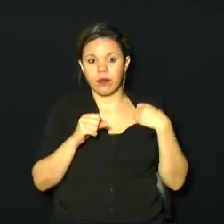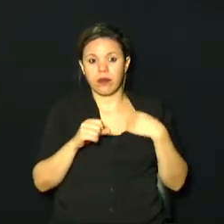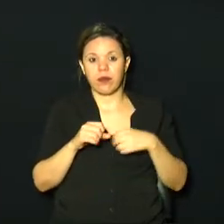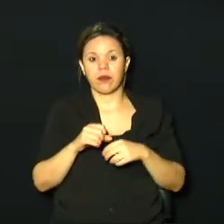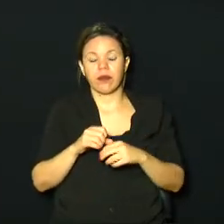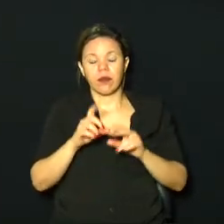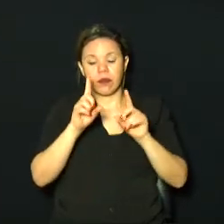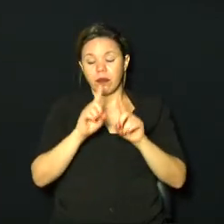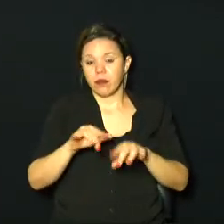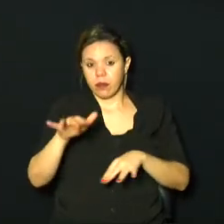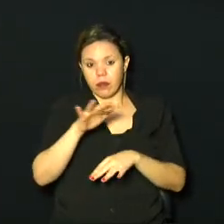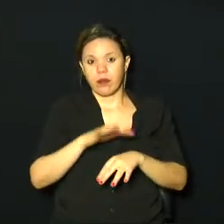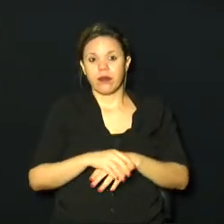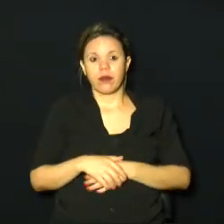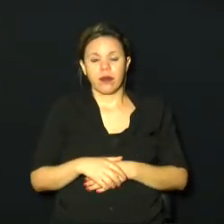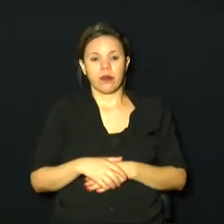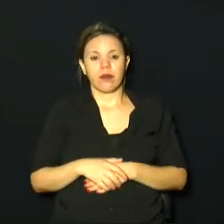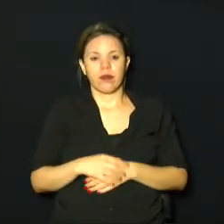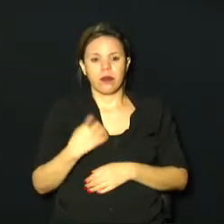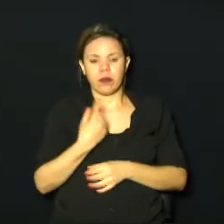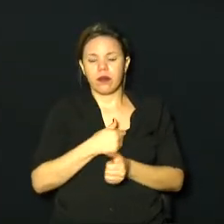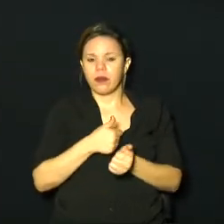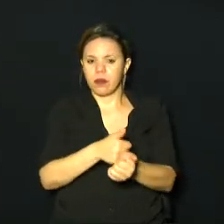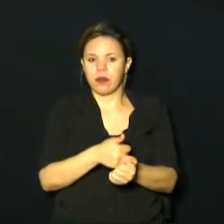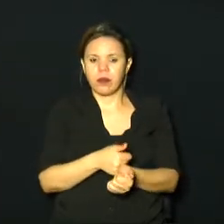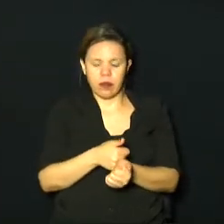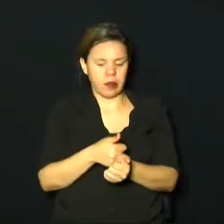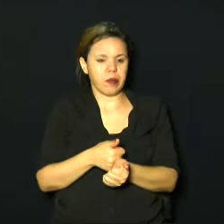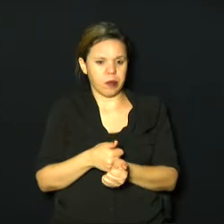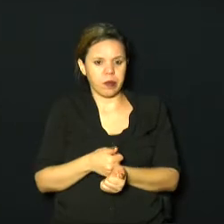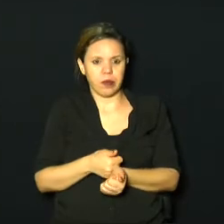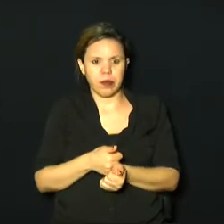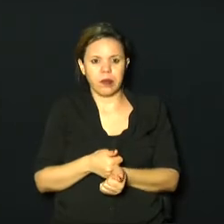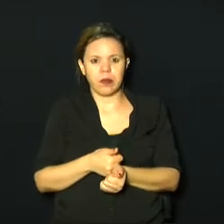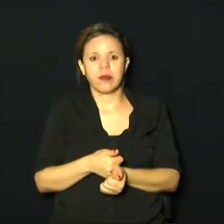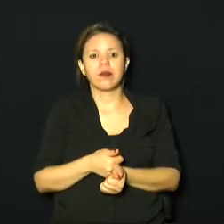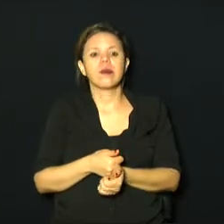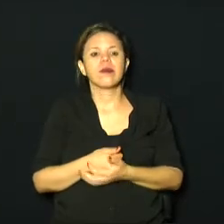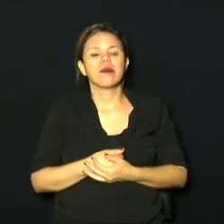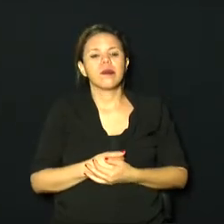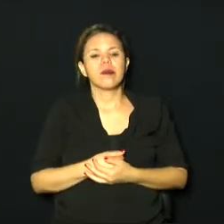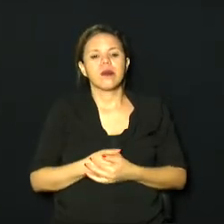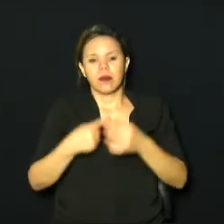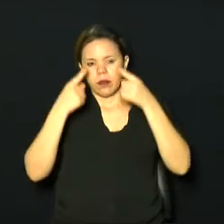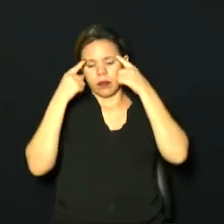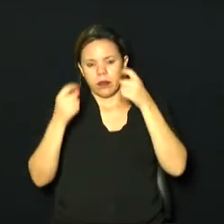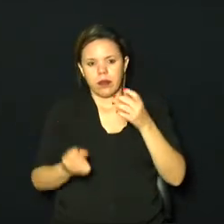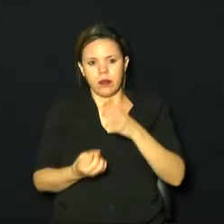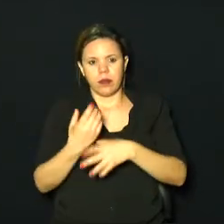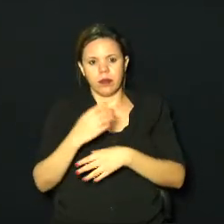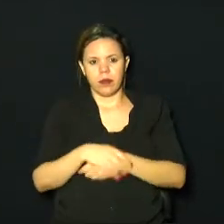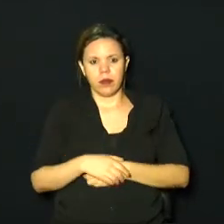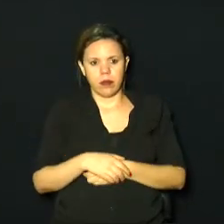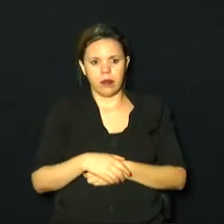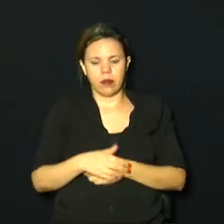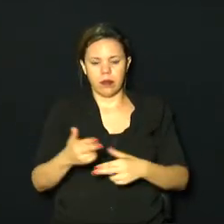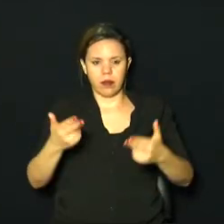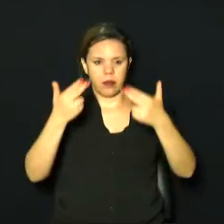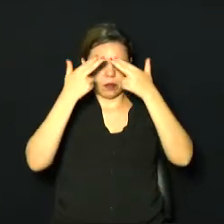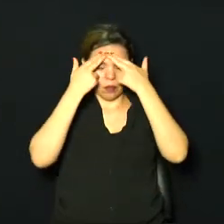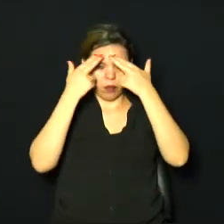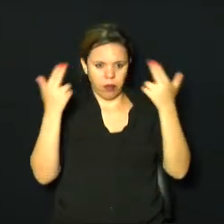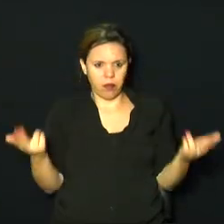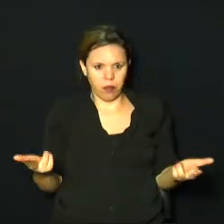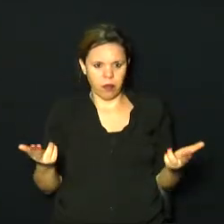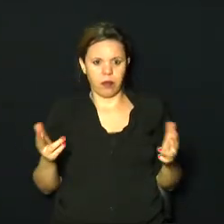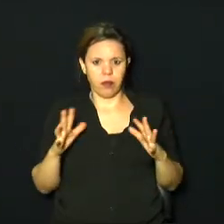de necessidade. E nós acompanhamos o que foi aquilo lá, a violência que foi, o trauma psicológico que